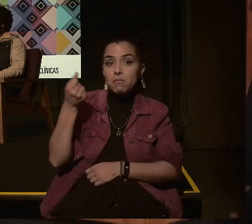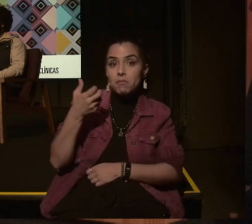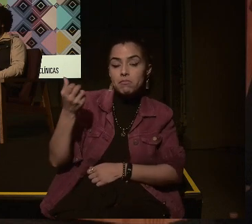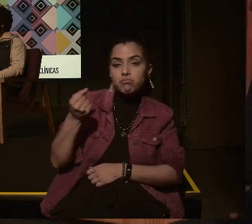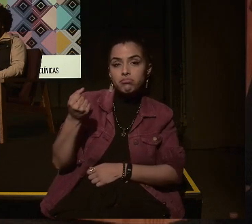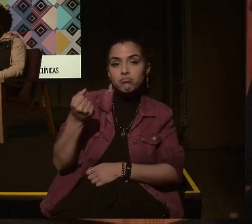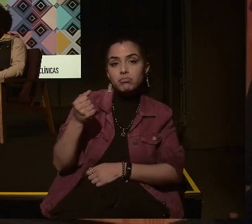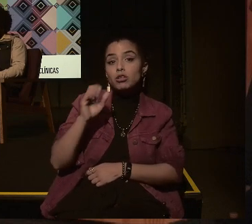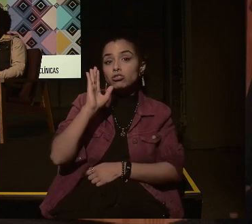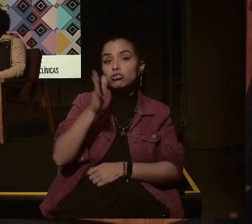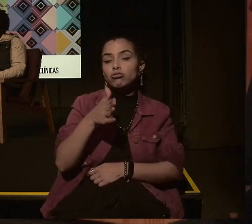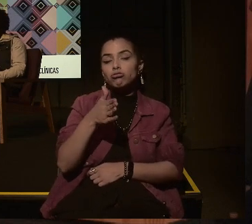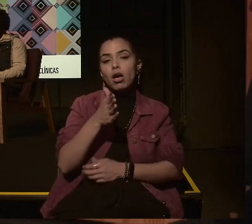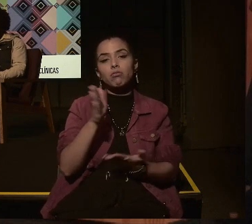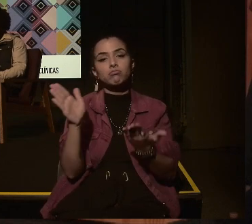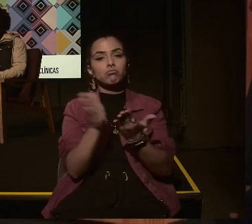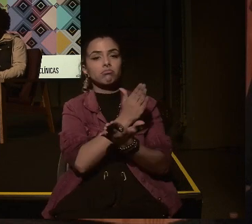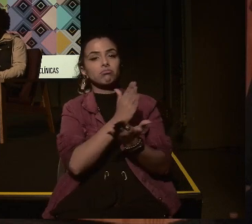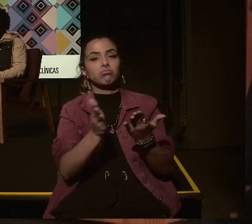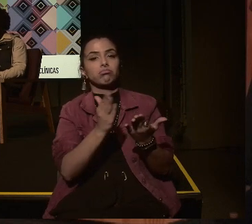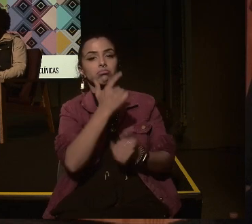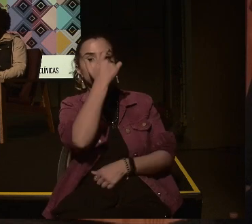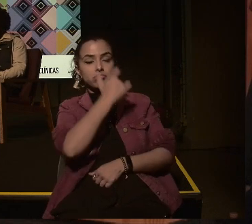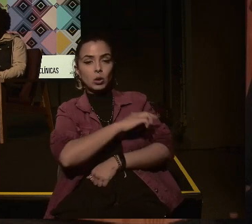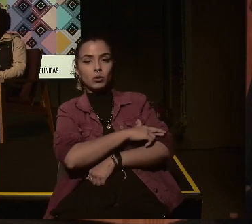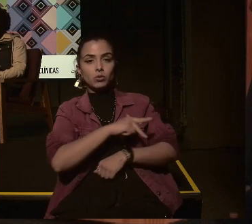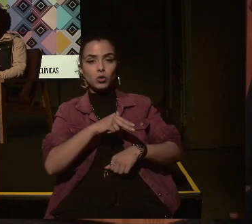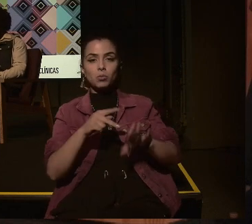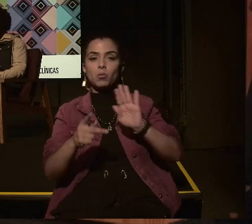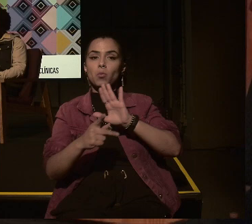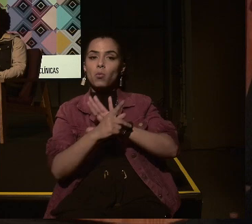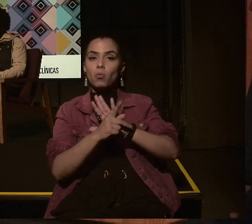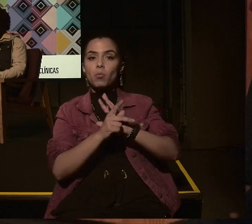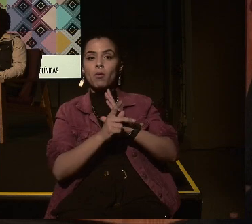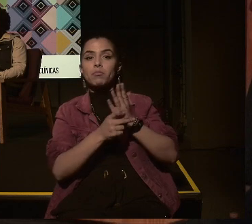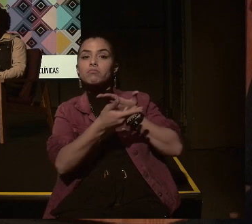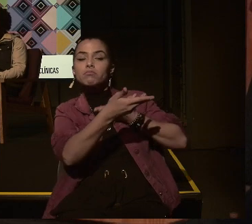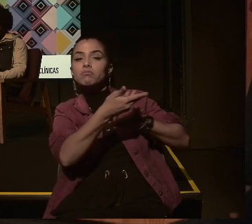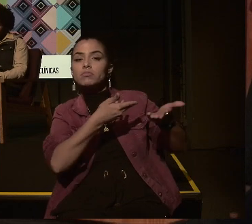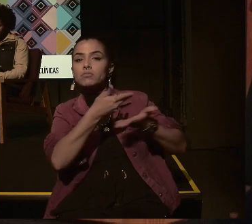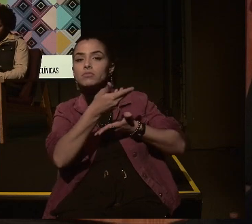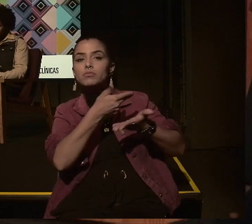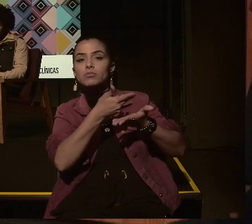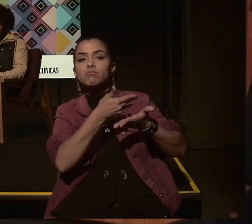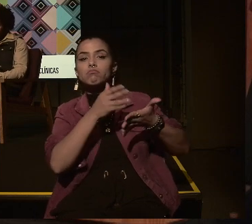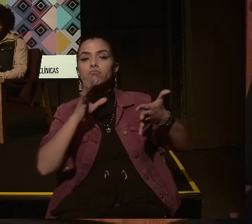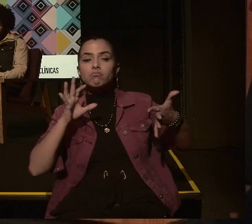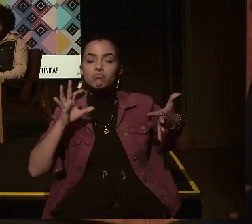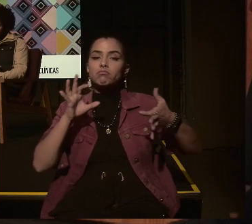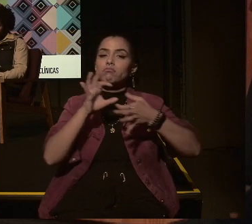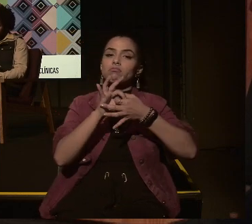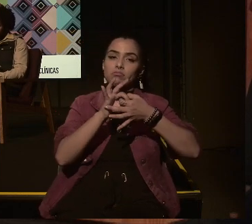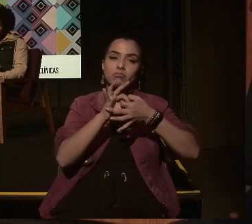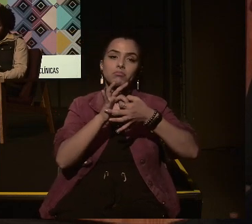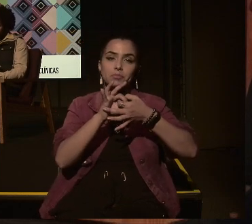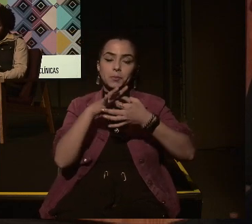se racializa na relação com o